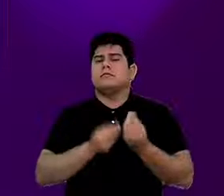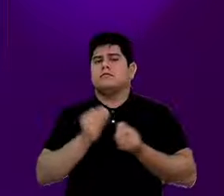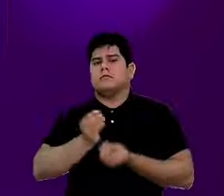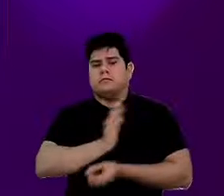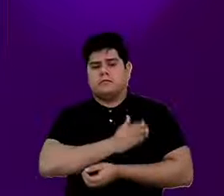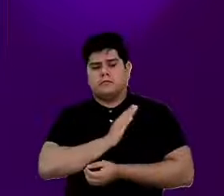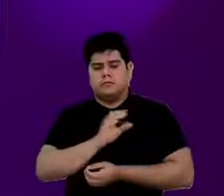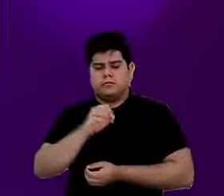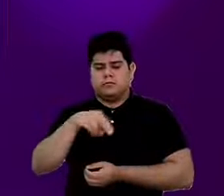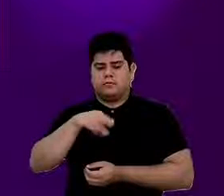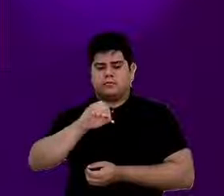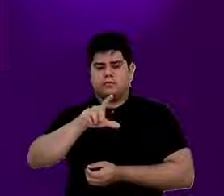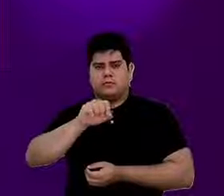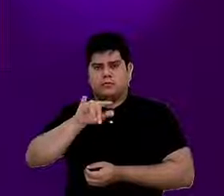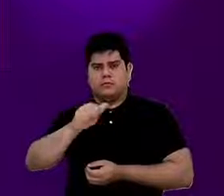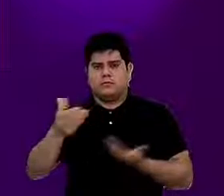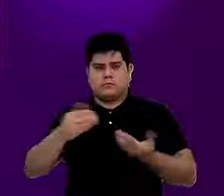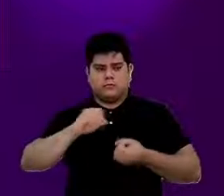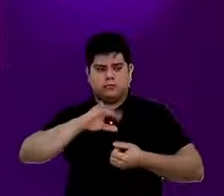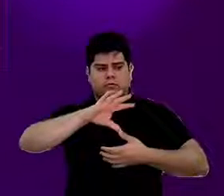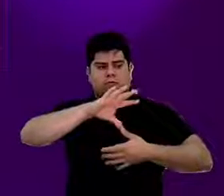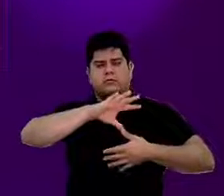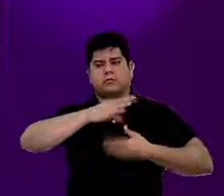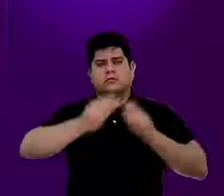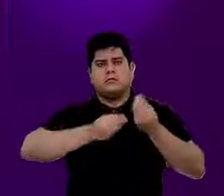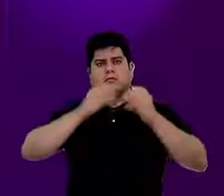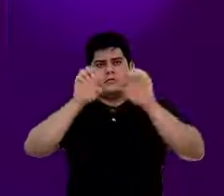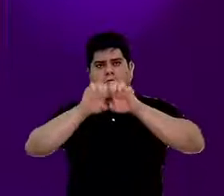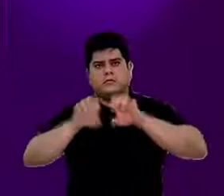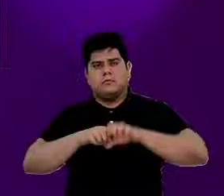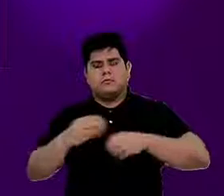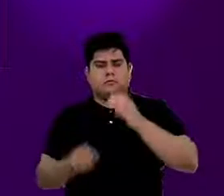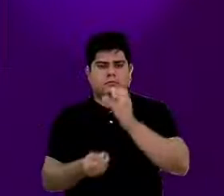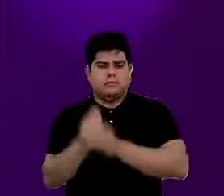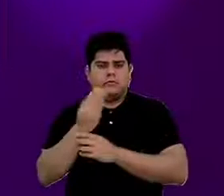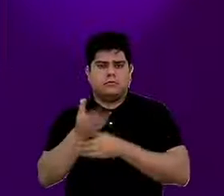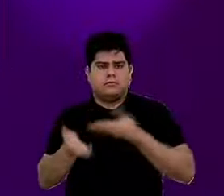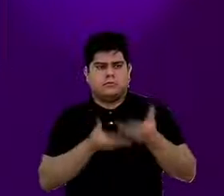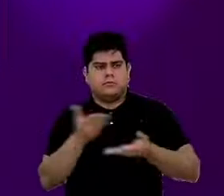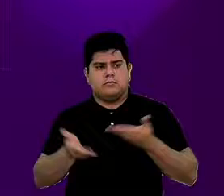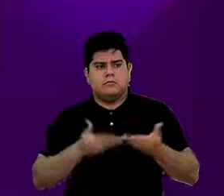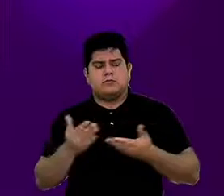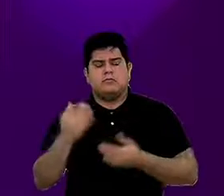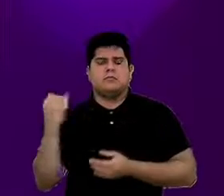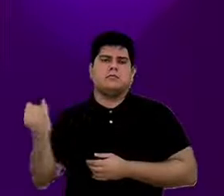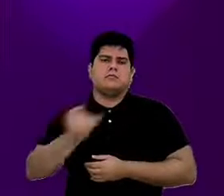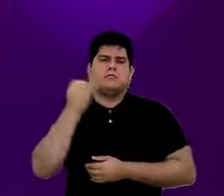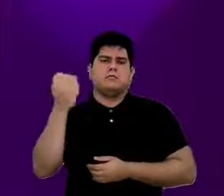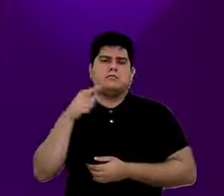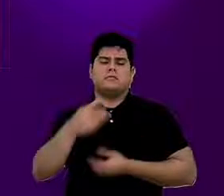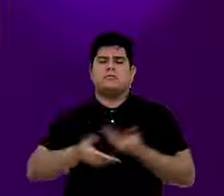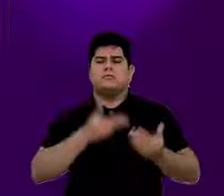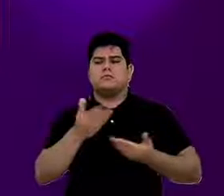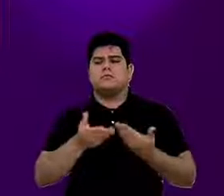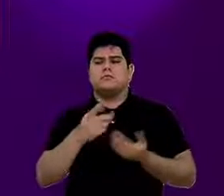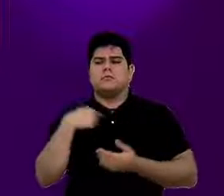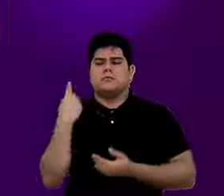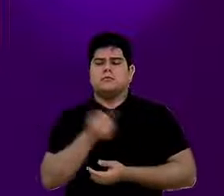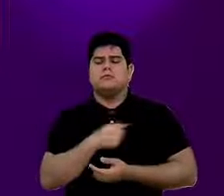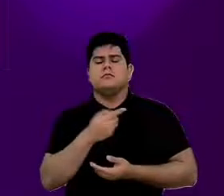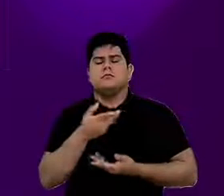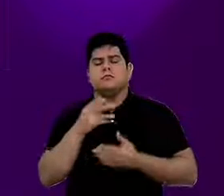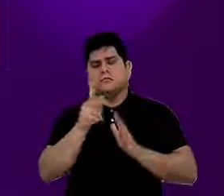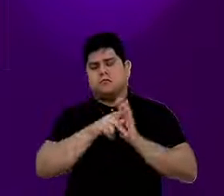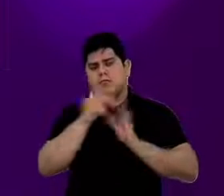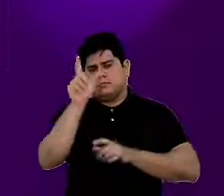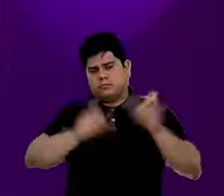cardio-oncologia hoje no Grupo Américas, como a gente se estruturou e criou essa linha de cuidado e a importância disso para o cuidado dos nossos pacientes, que é